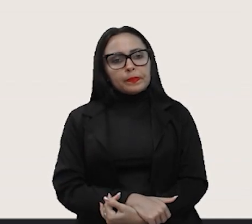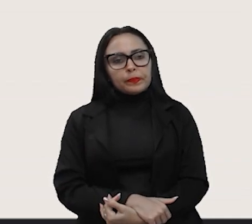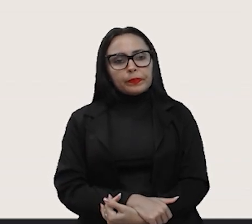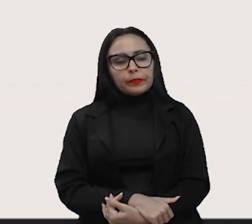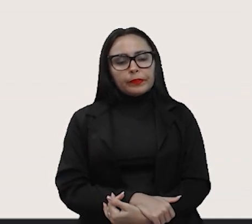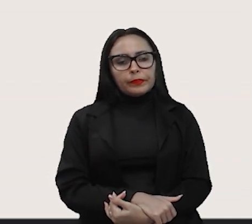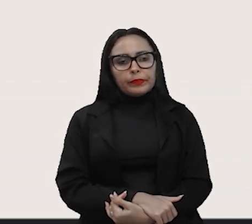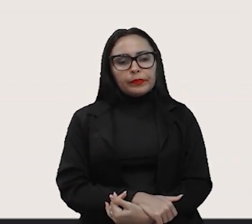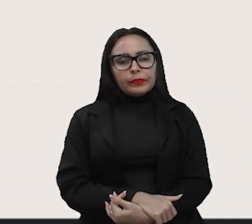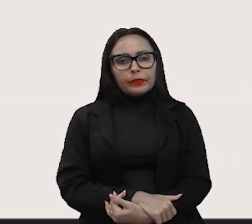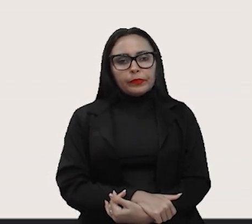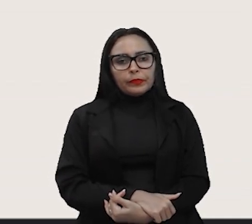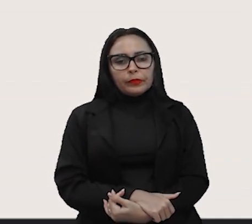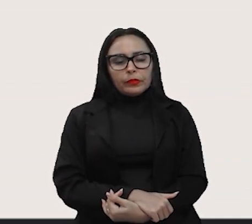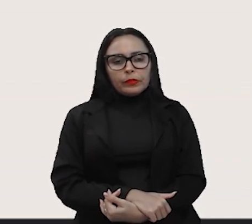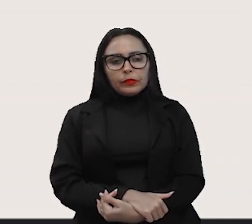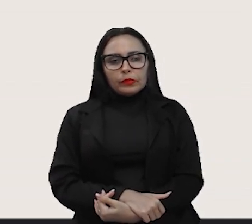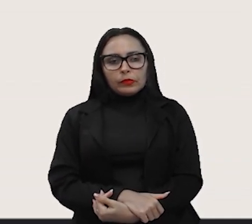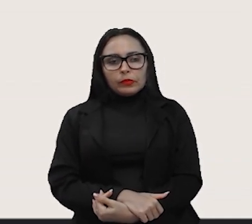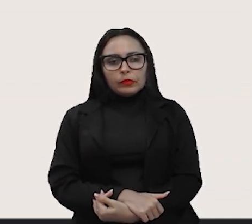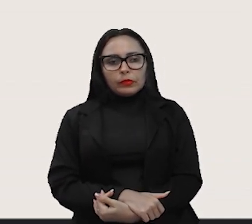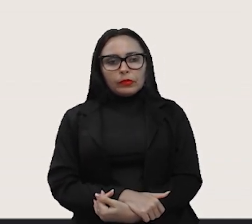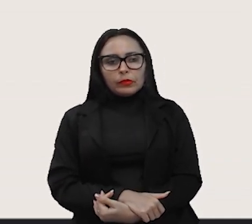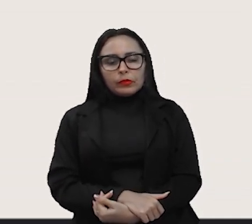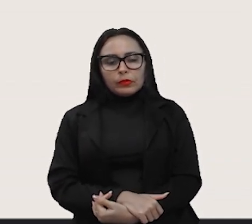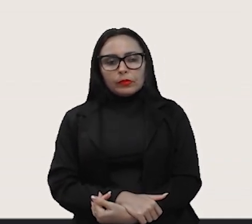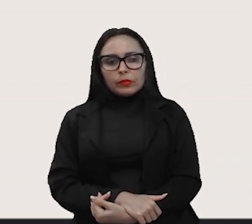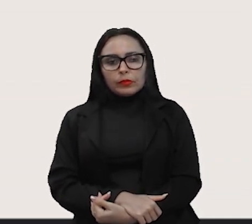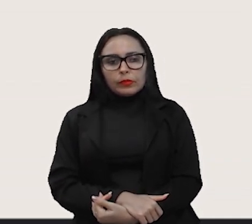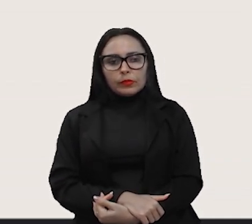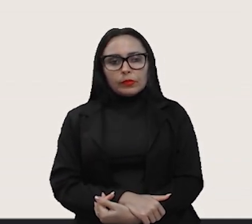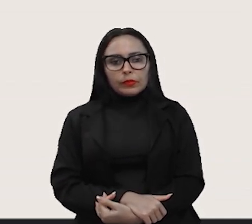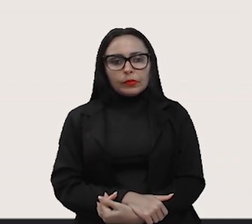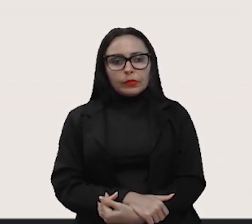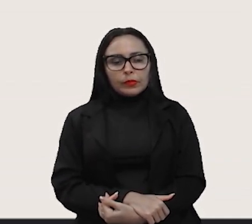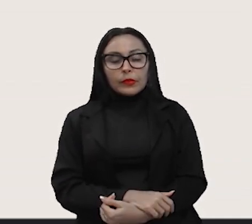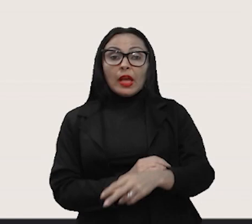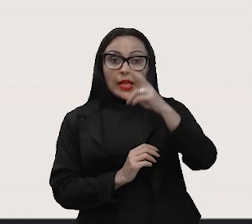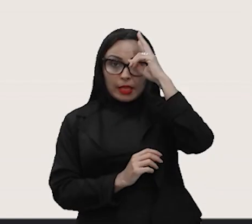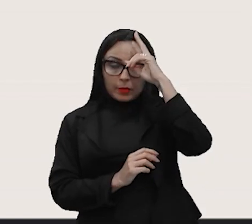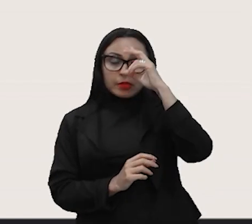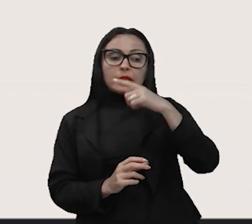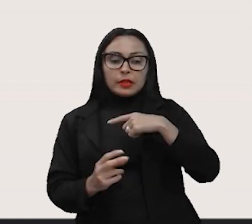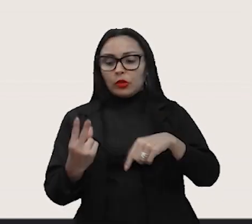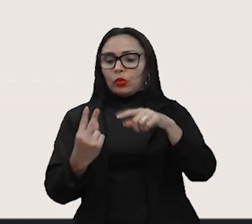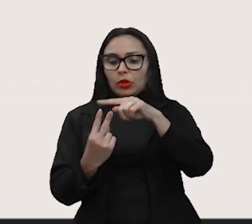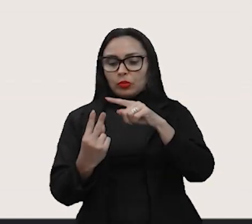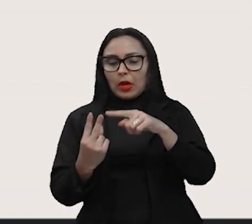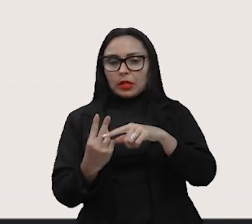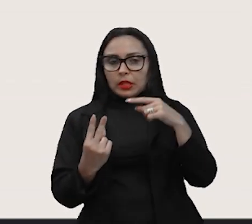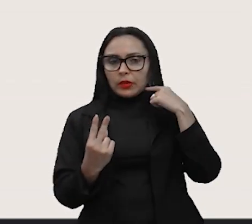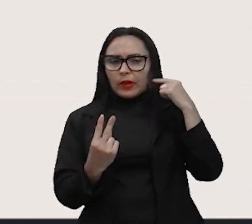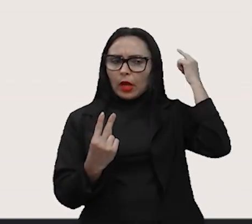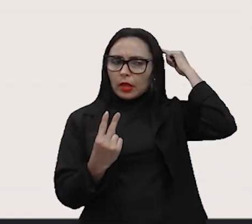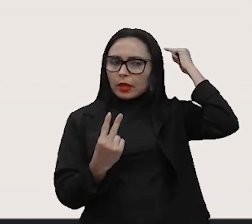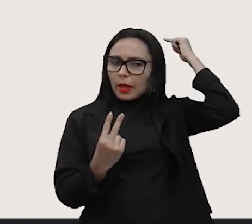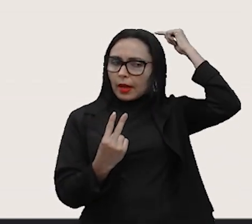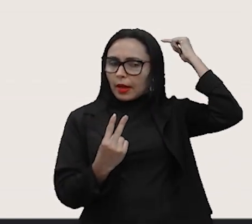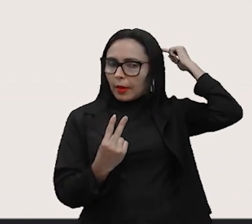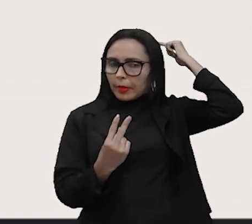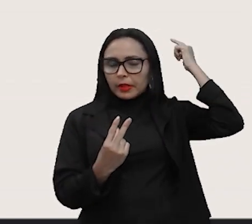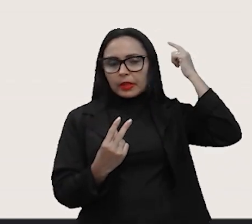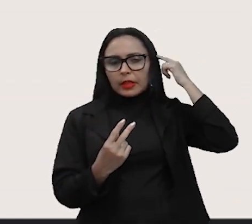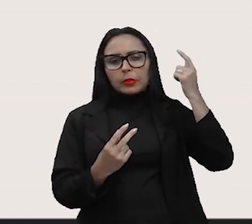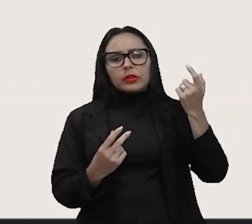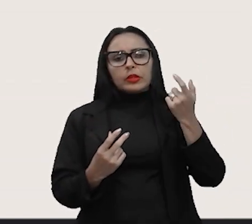Nós temos a adeno e a neuro. Lembrem que a hipófise vai ter duas partes, ela fica na cabeça. Depois a gente desce para o